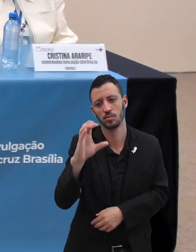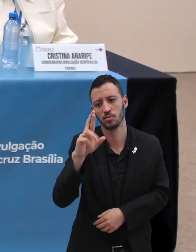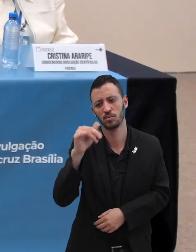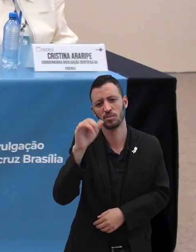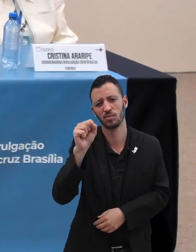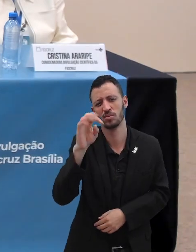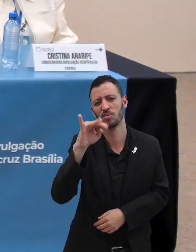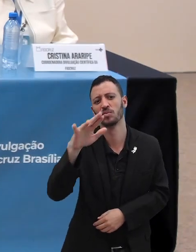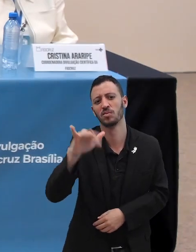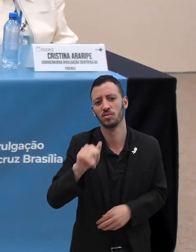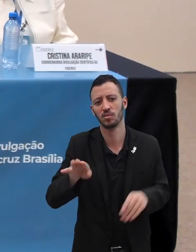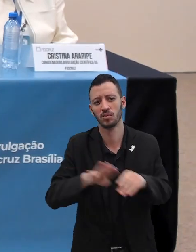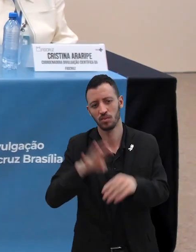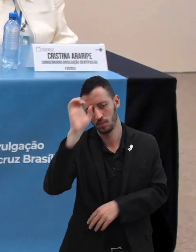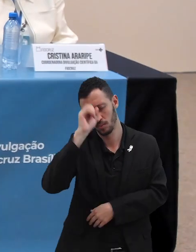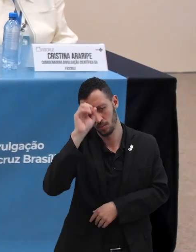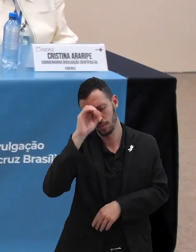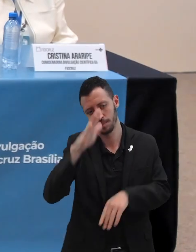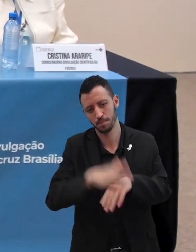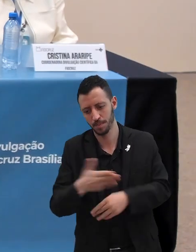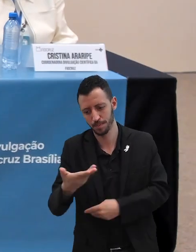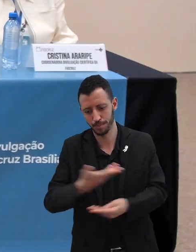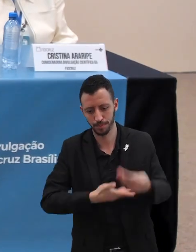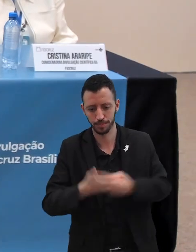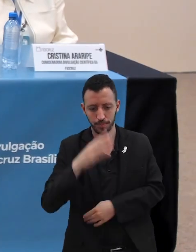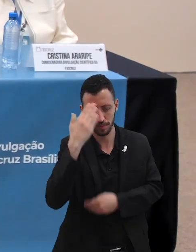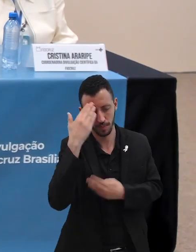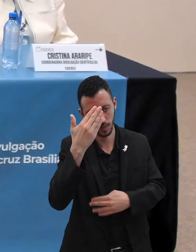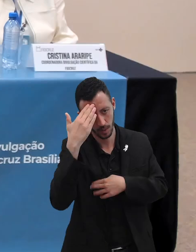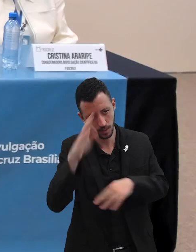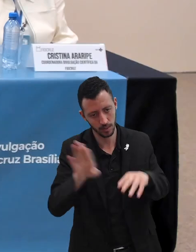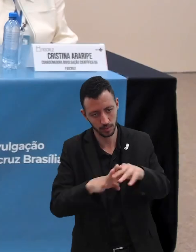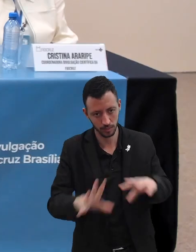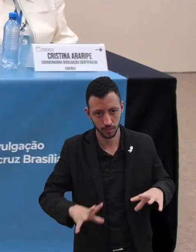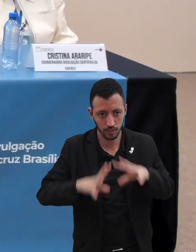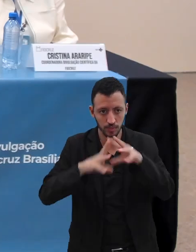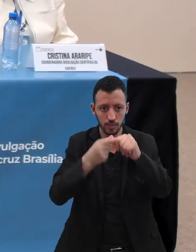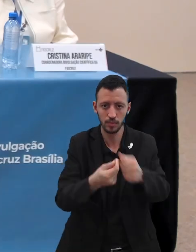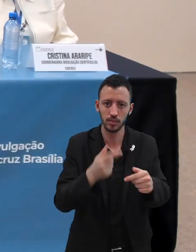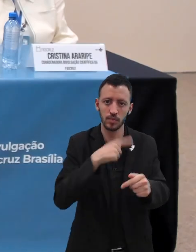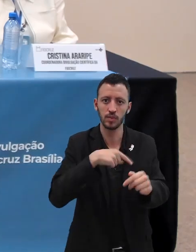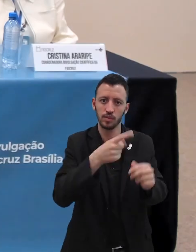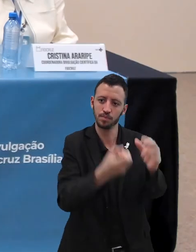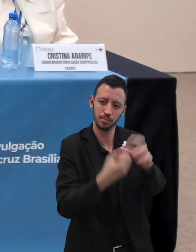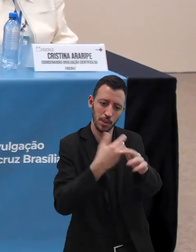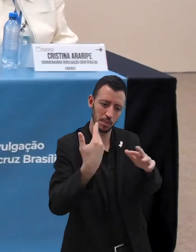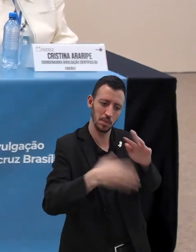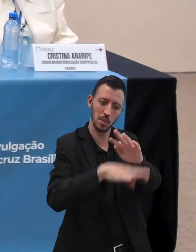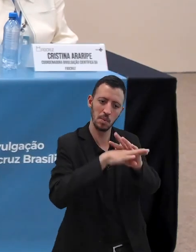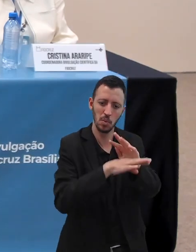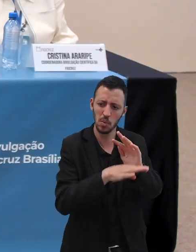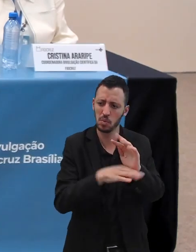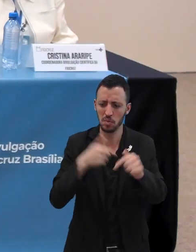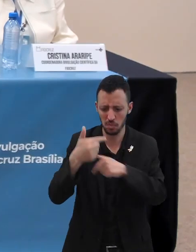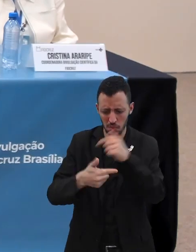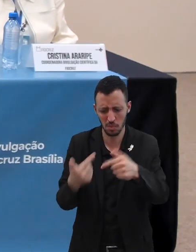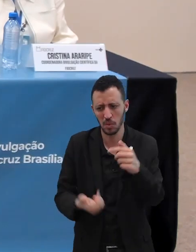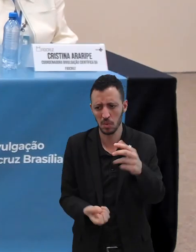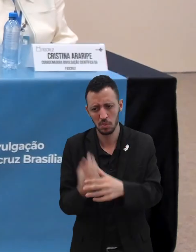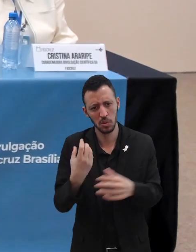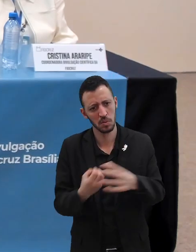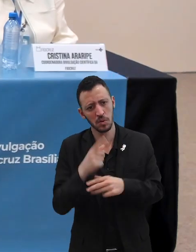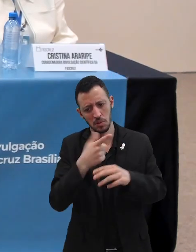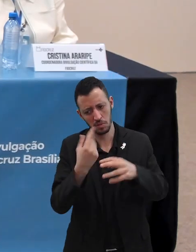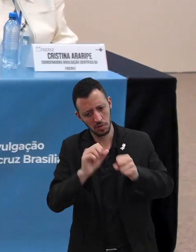cada dia a gente aprende com você e a gente agradece exatamente por todos os programas que você vem desenvolvendo com muito